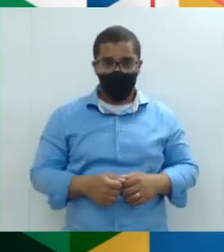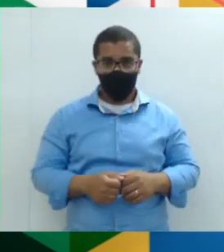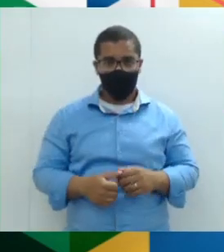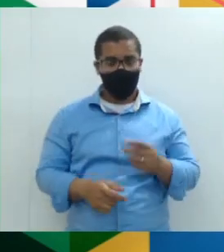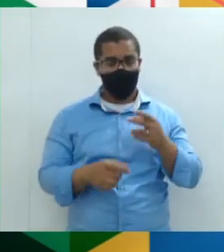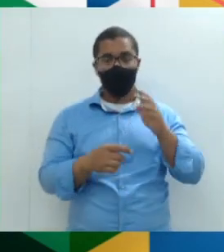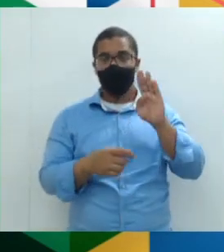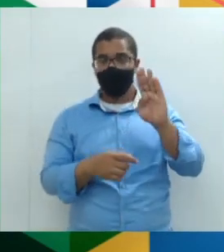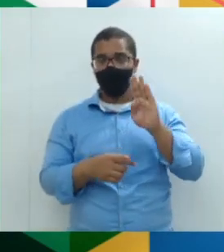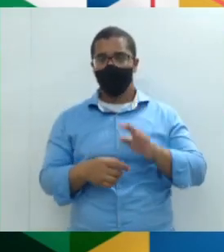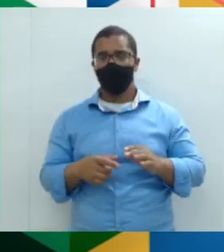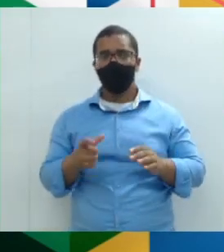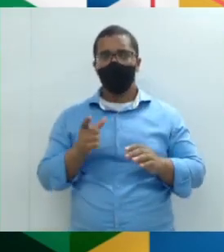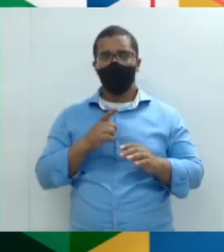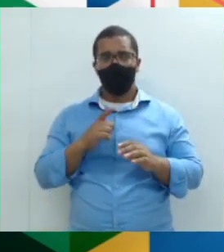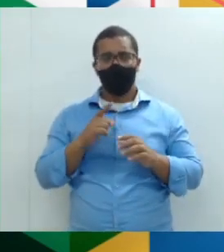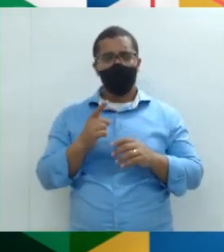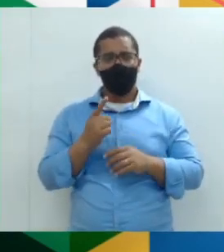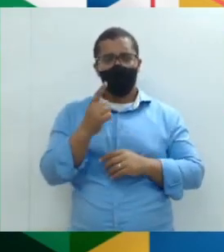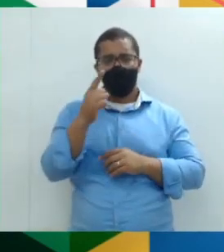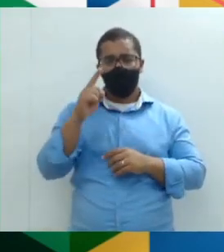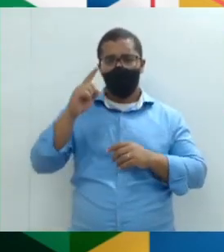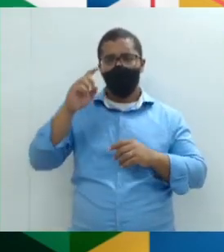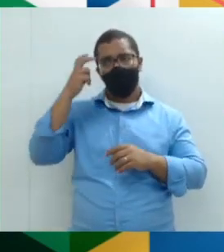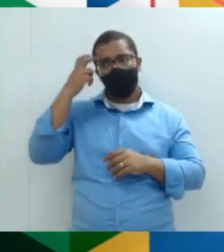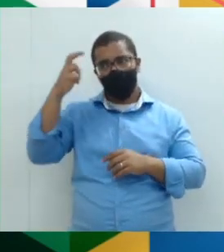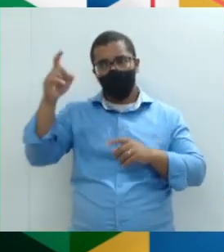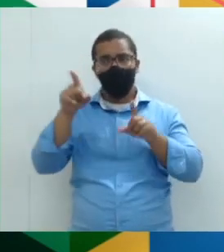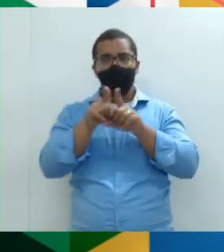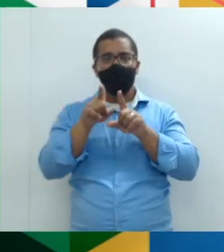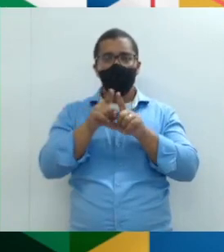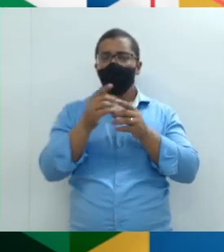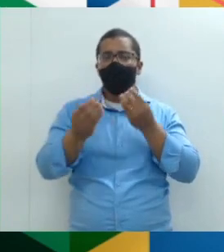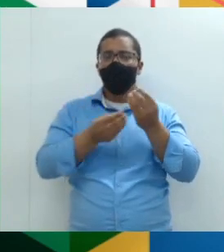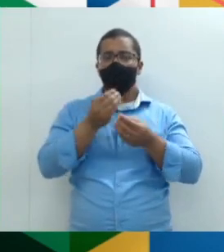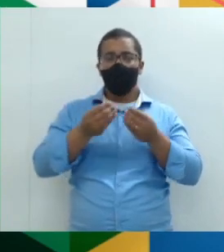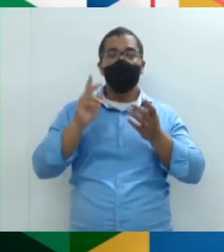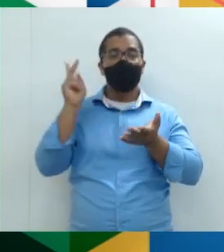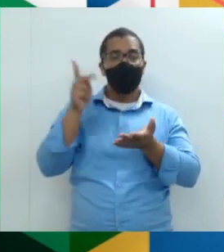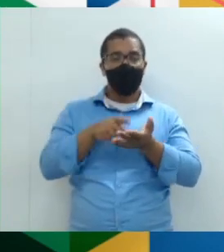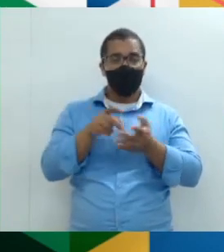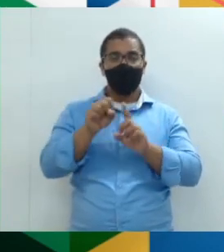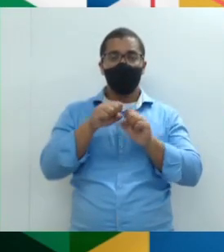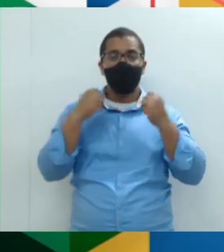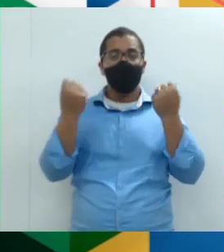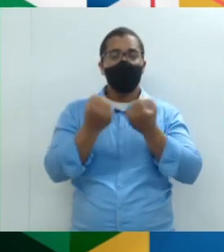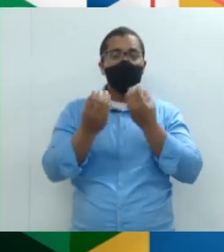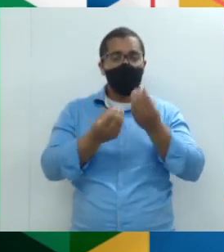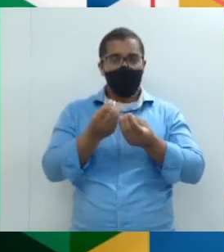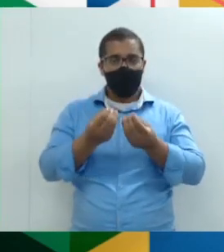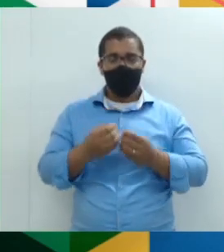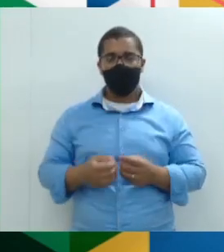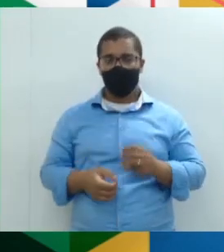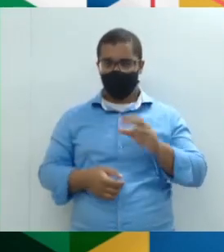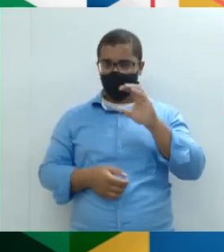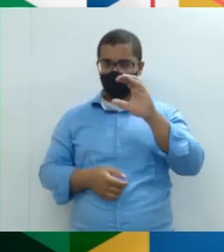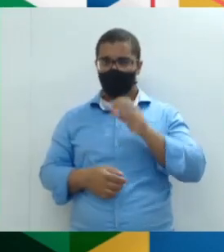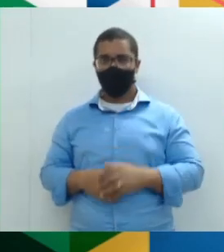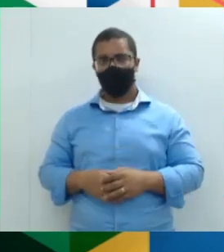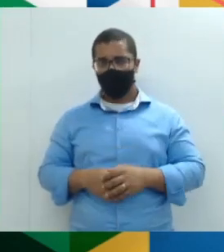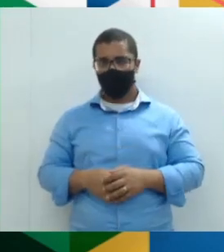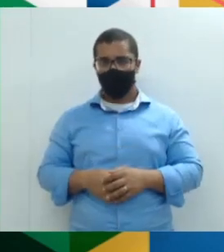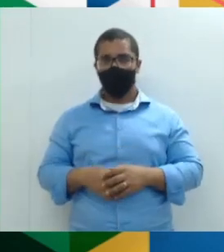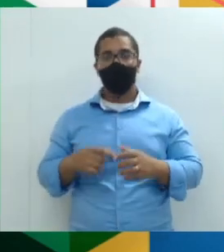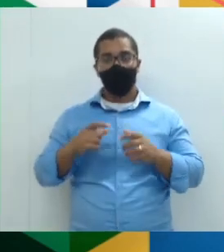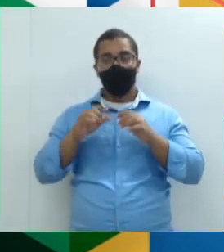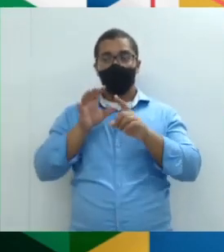B. O monopólio da cultura tinha também o monopólio da interpretação da realidade social. Será? Letra C. Grande